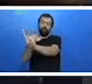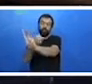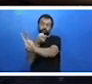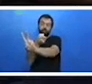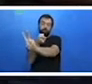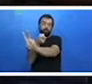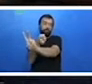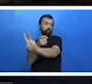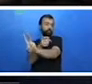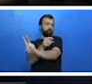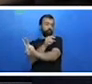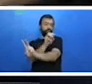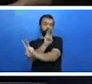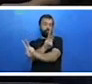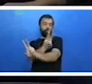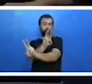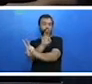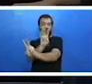4.